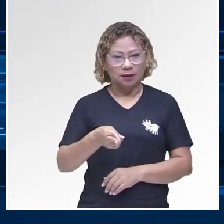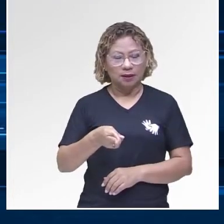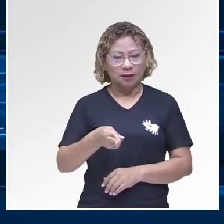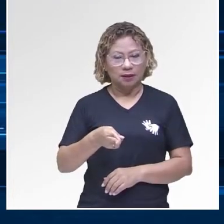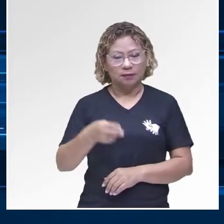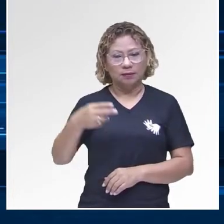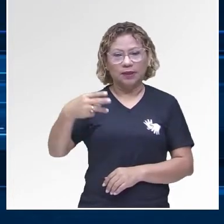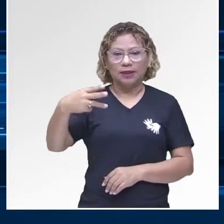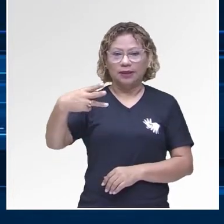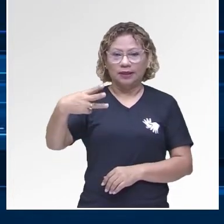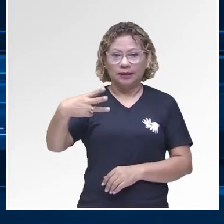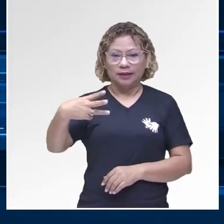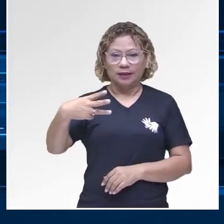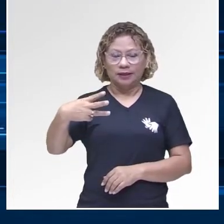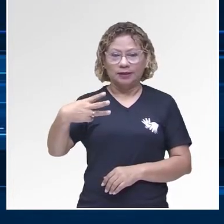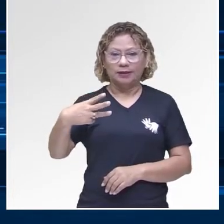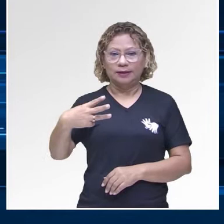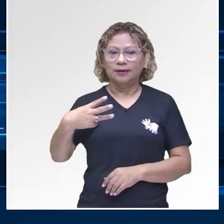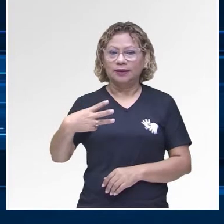um número